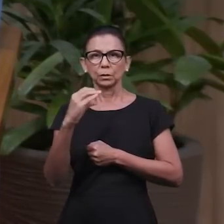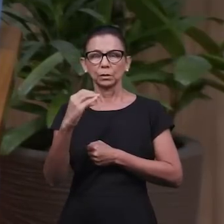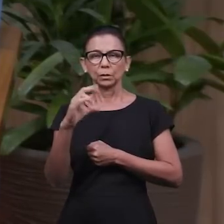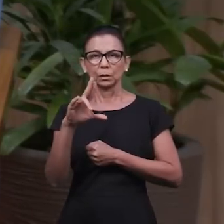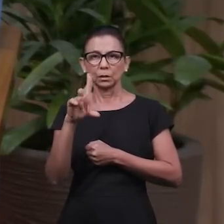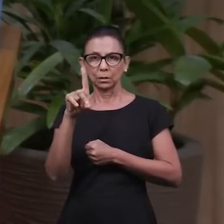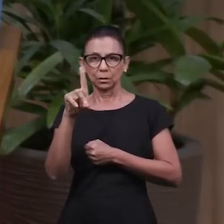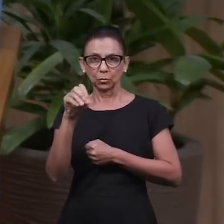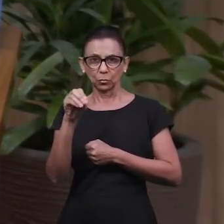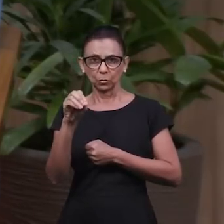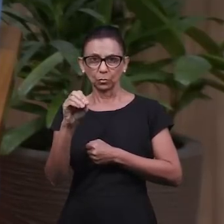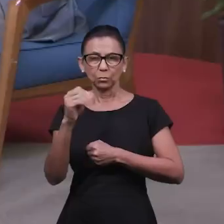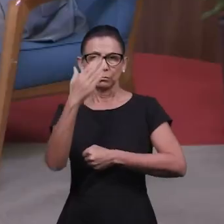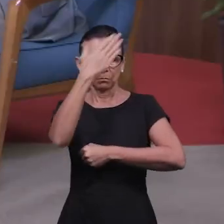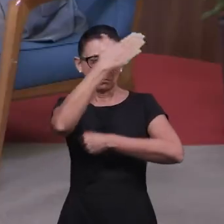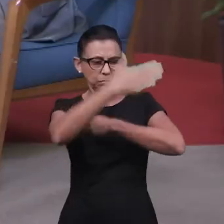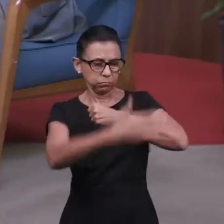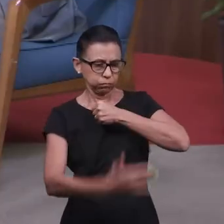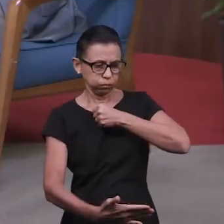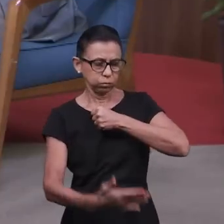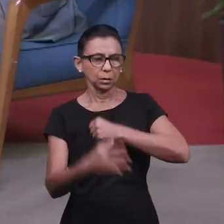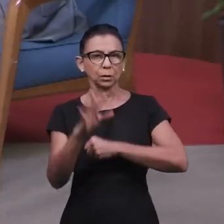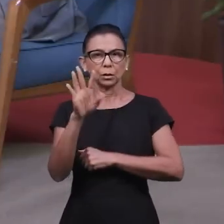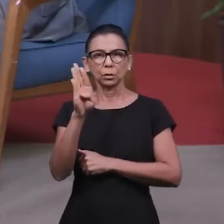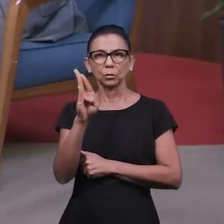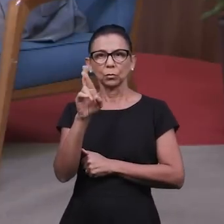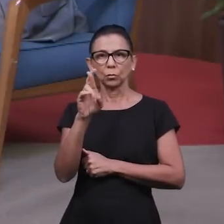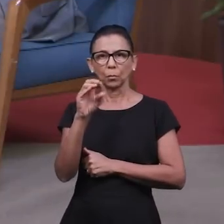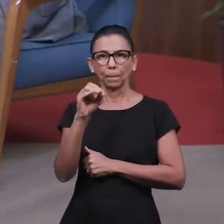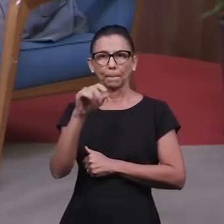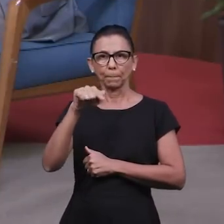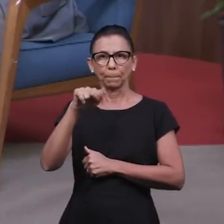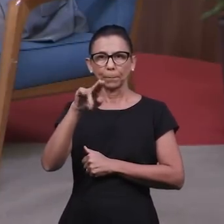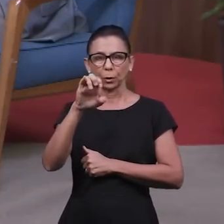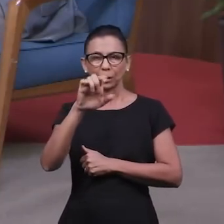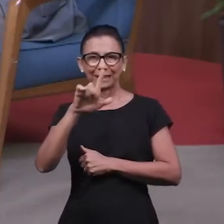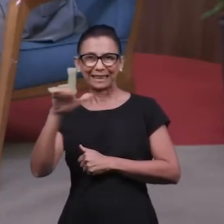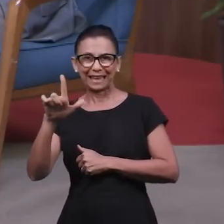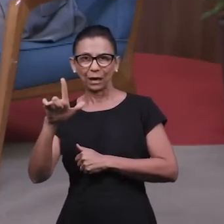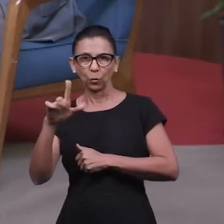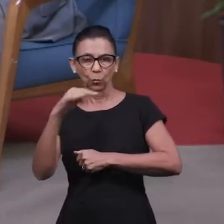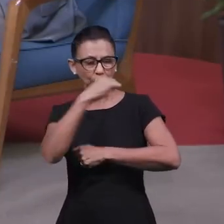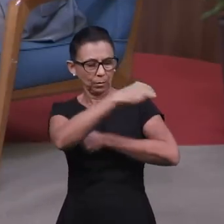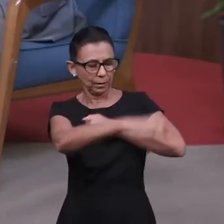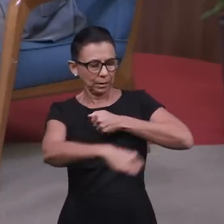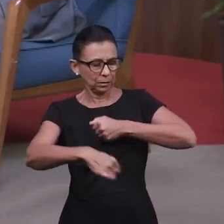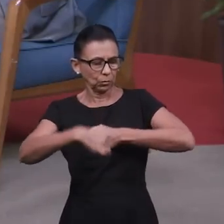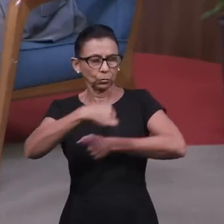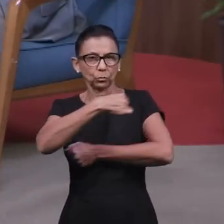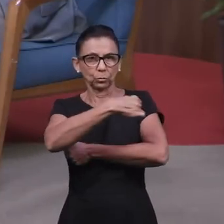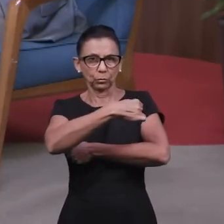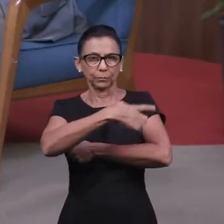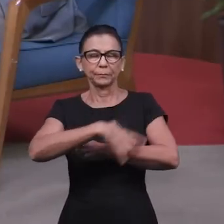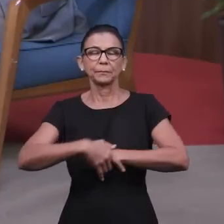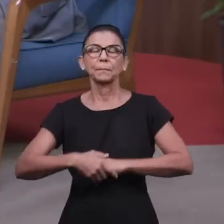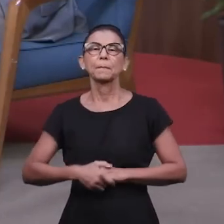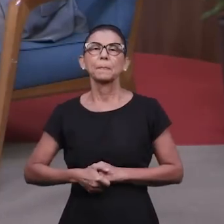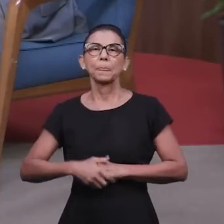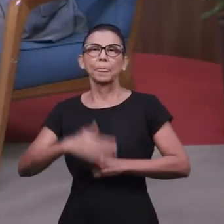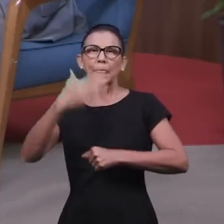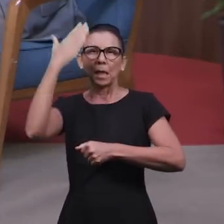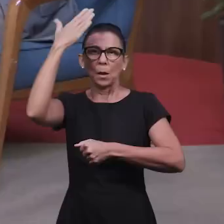função, ambas de defesa. O escudo é aquele objeto maior